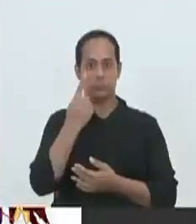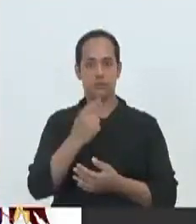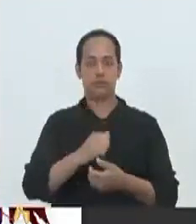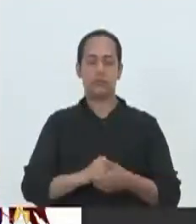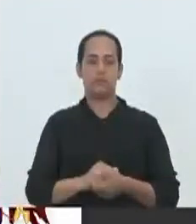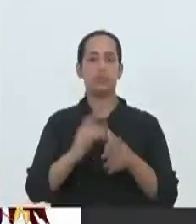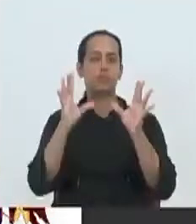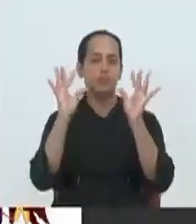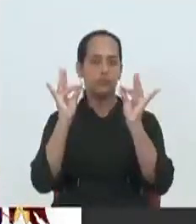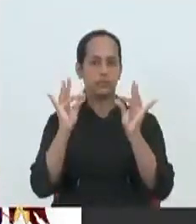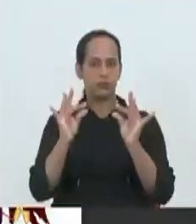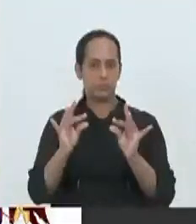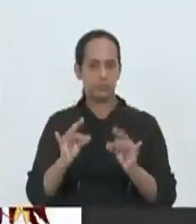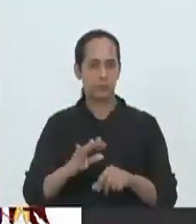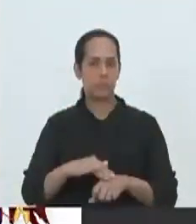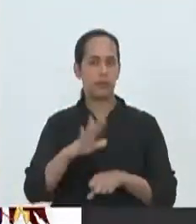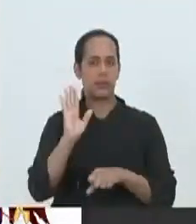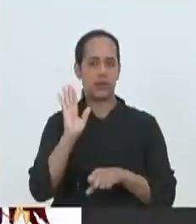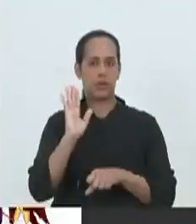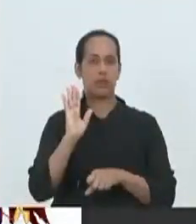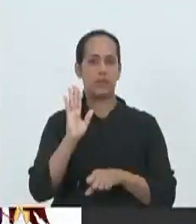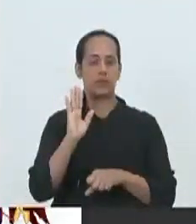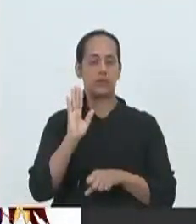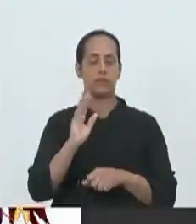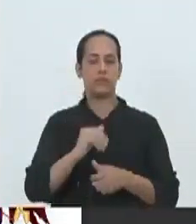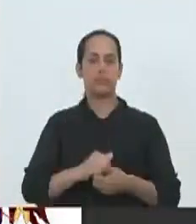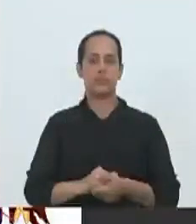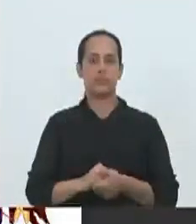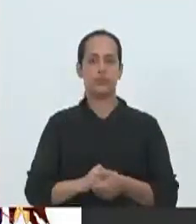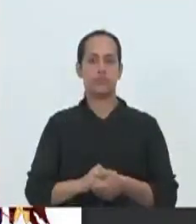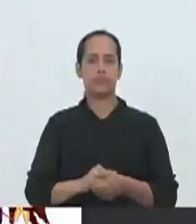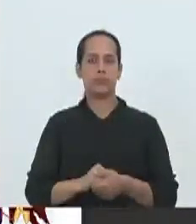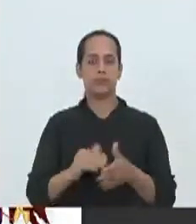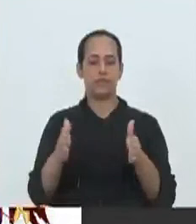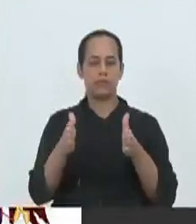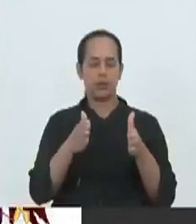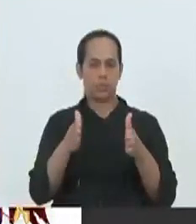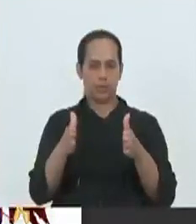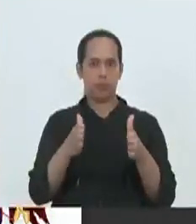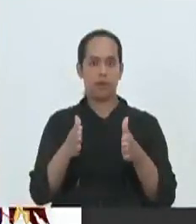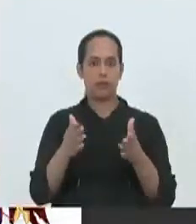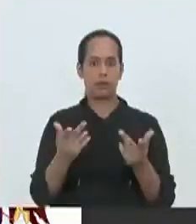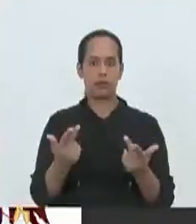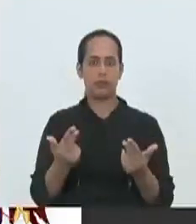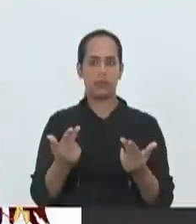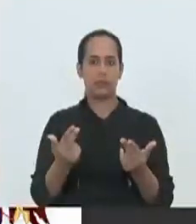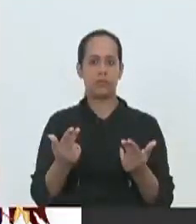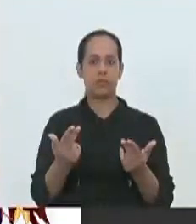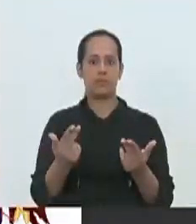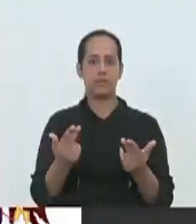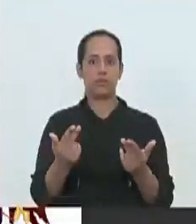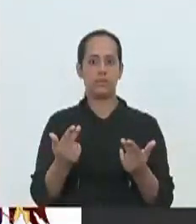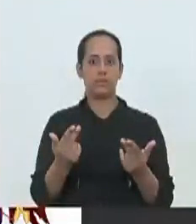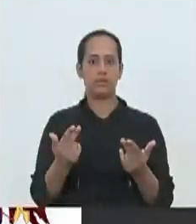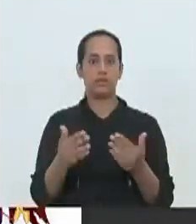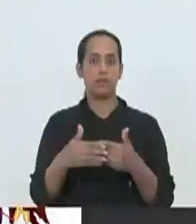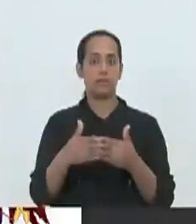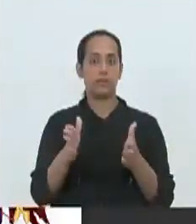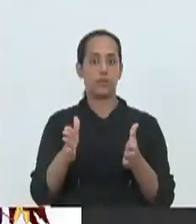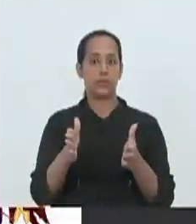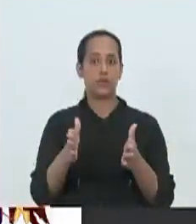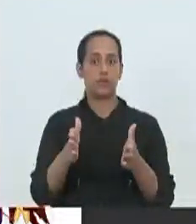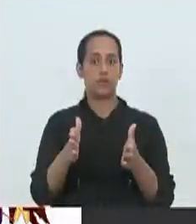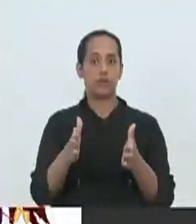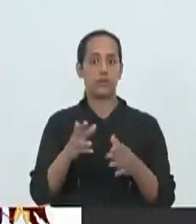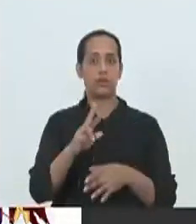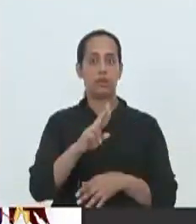essas receitas ainda olhando nessa mesma janela de tempo a gente vai abrir as receitas correntes